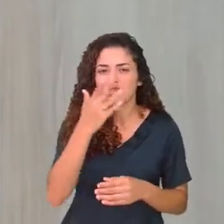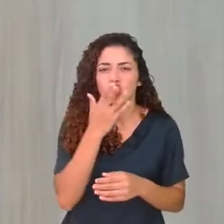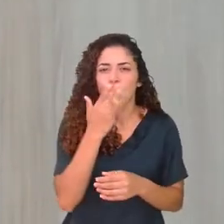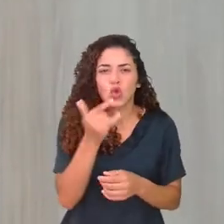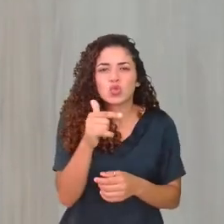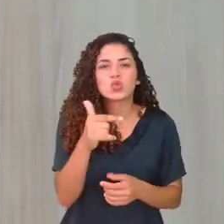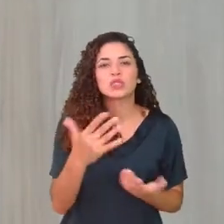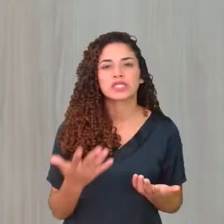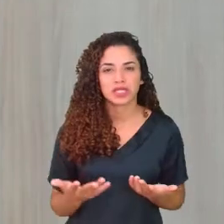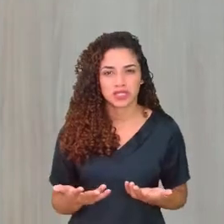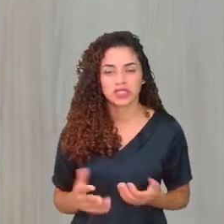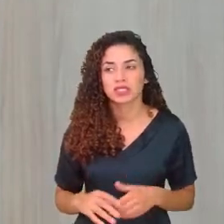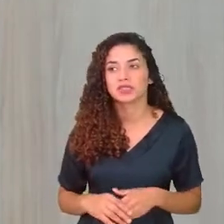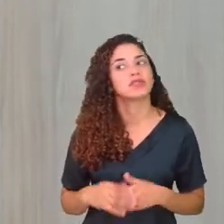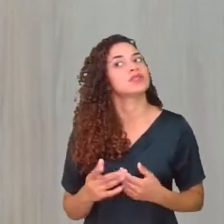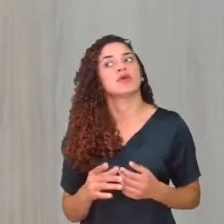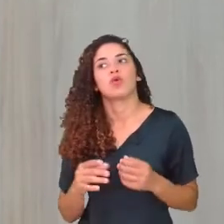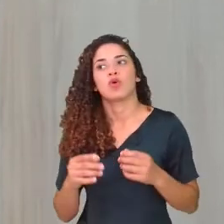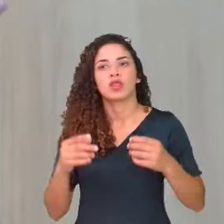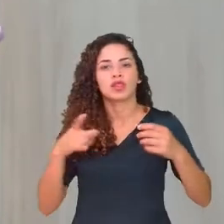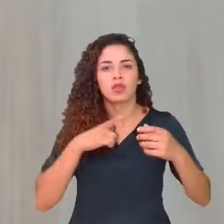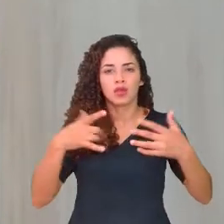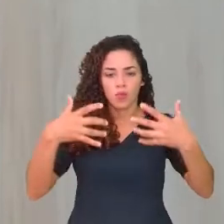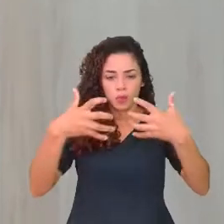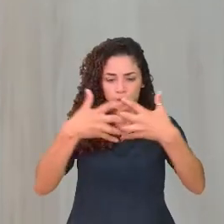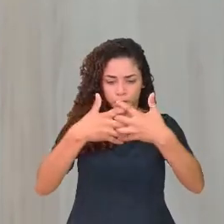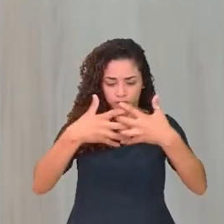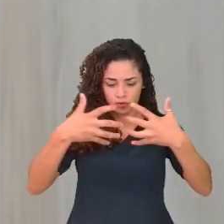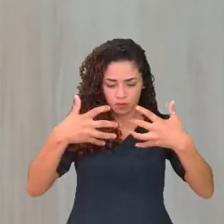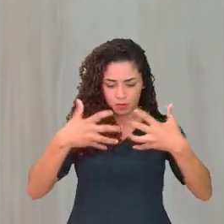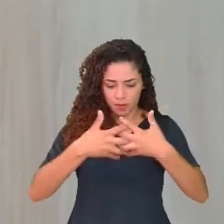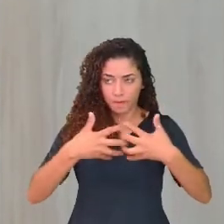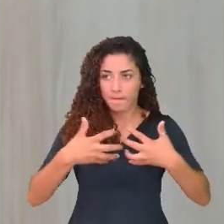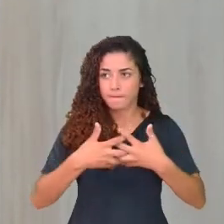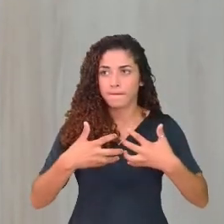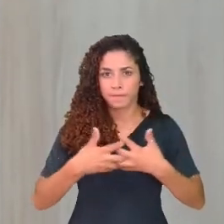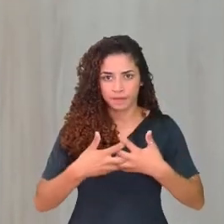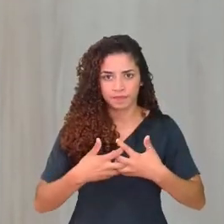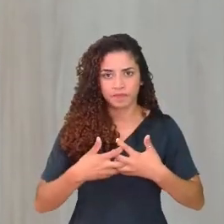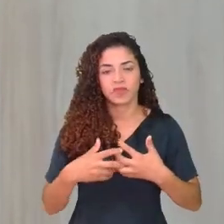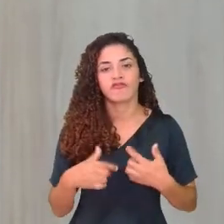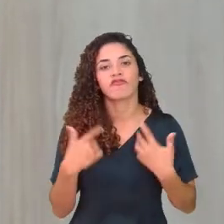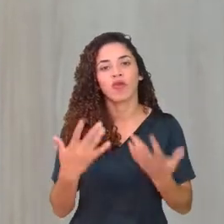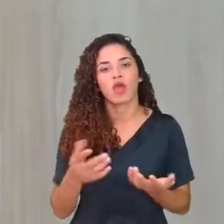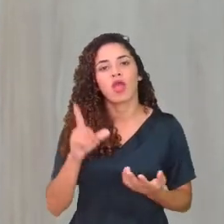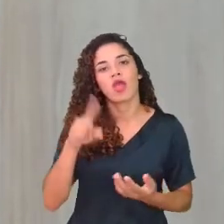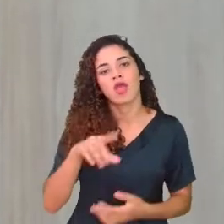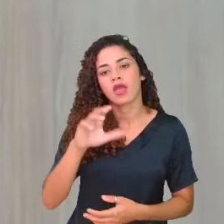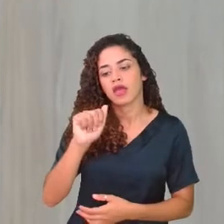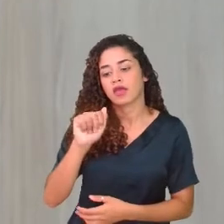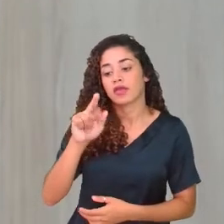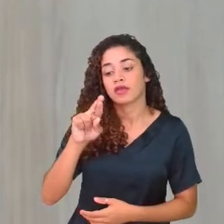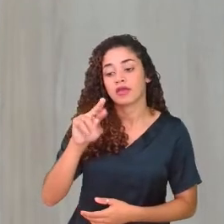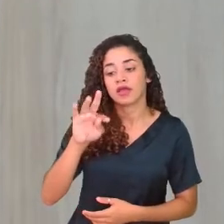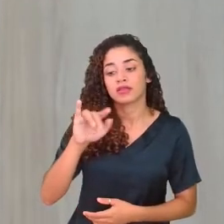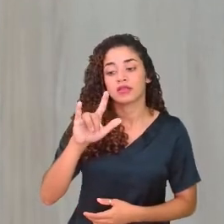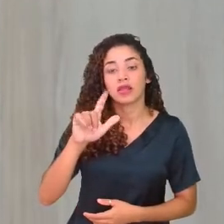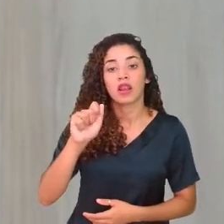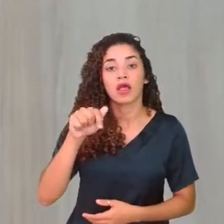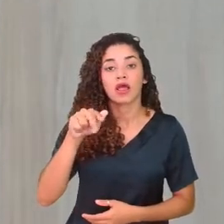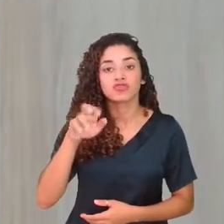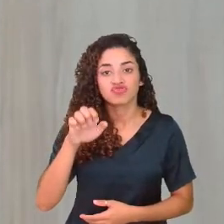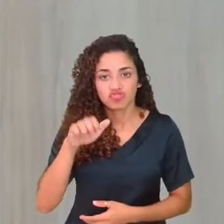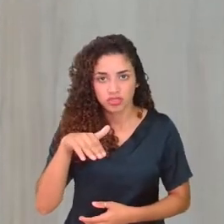que une cada uma das vértebras a esse osso chamado de externo é de cartilagem e vai ajudar na